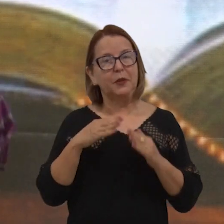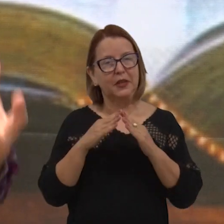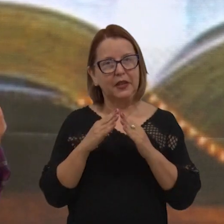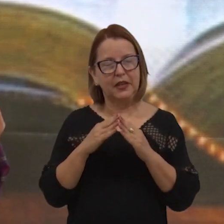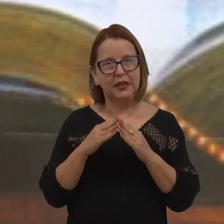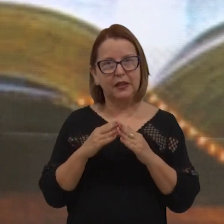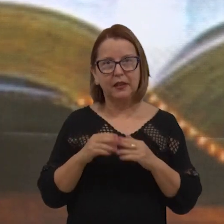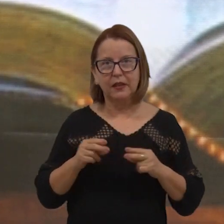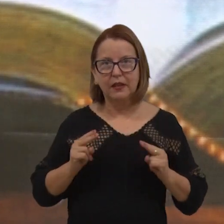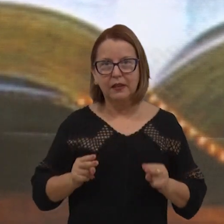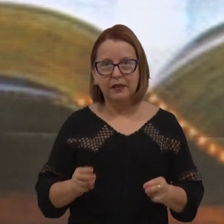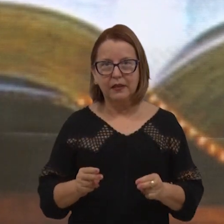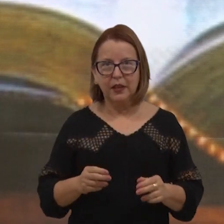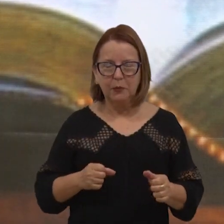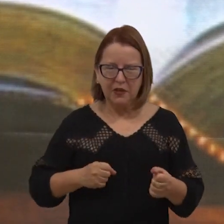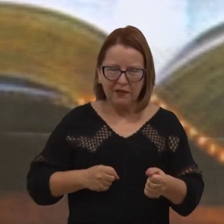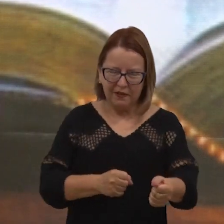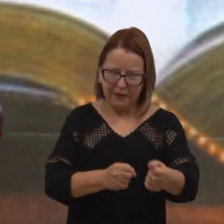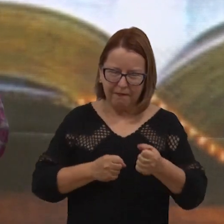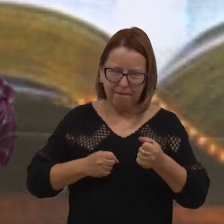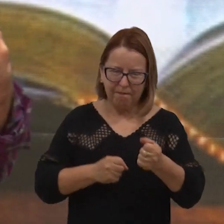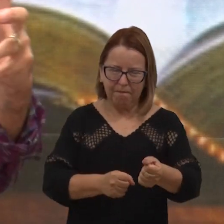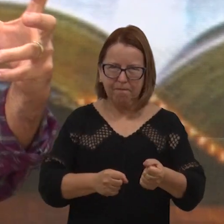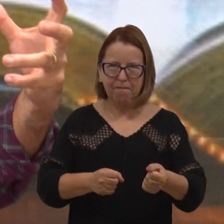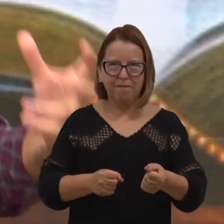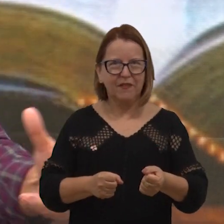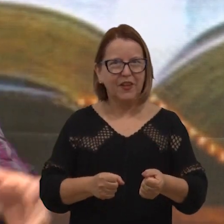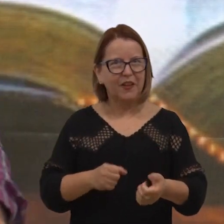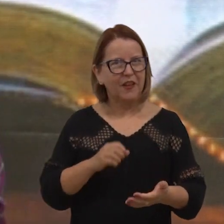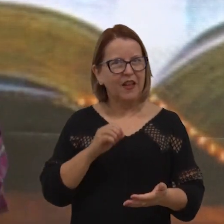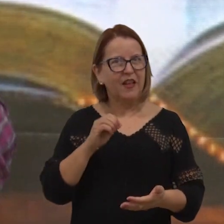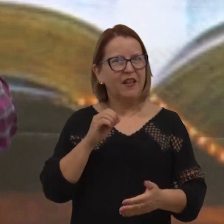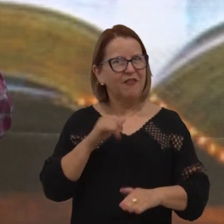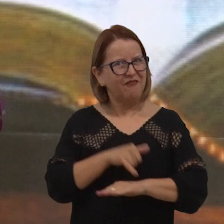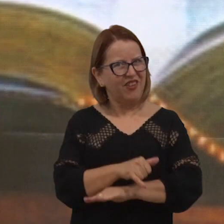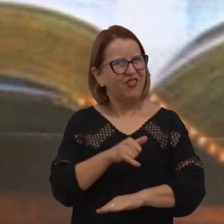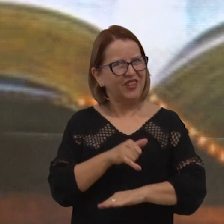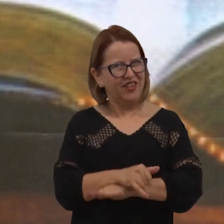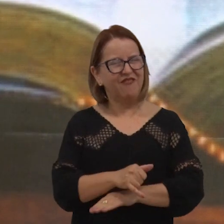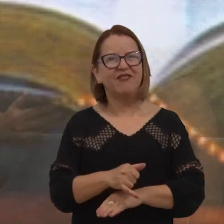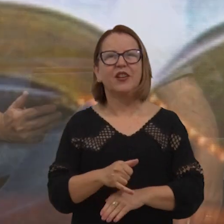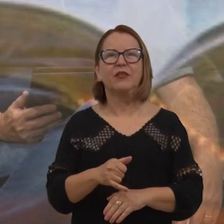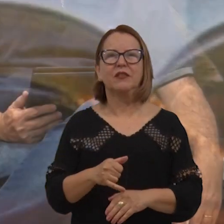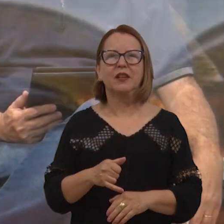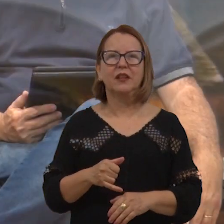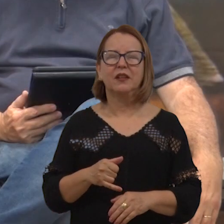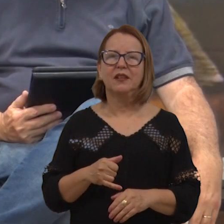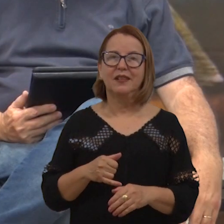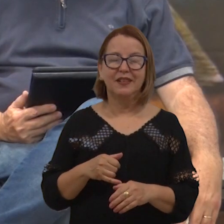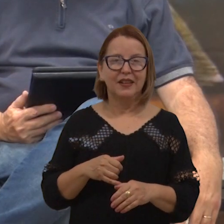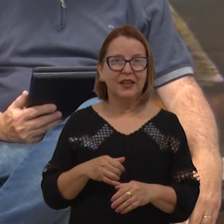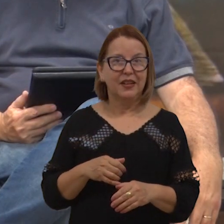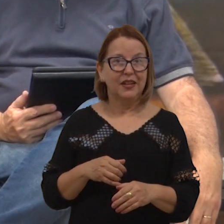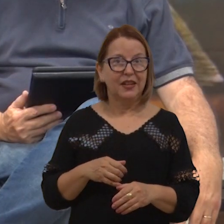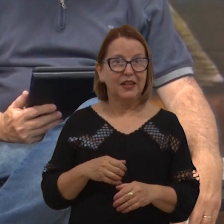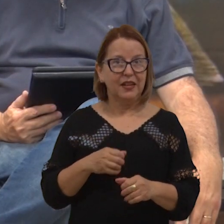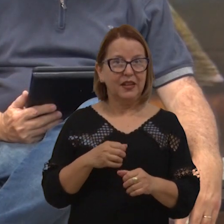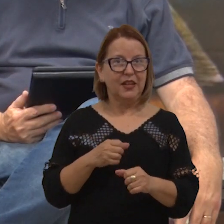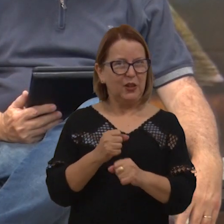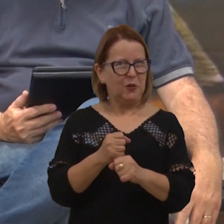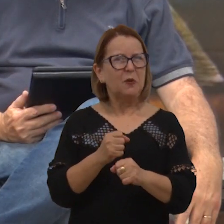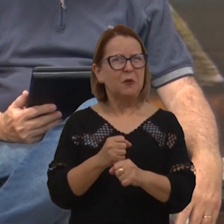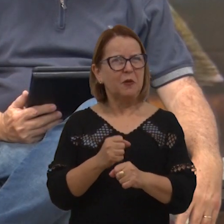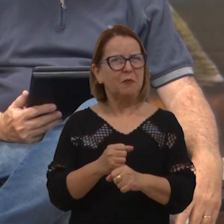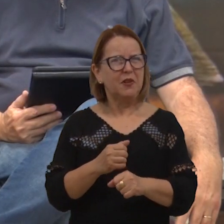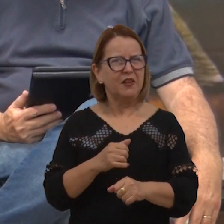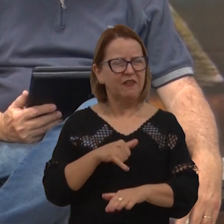o marceneiro pisa na bola, que o vidraceiro pisa na bola, que o pedreiro pisa na bola, eu vejo a minha mulher e